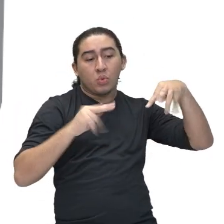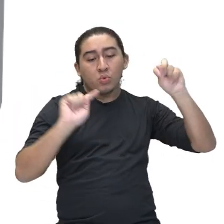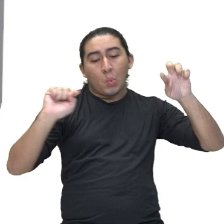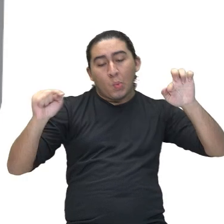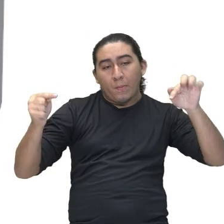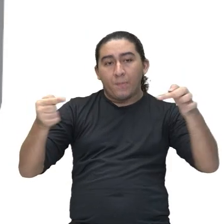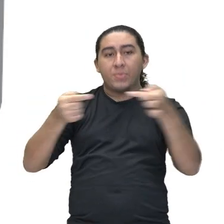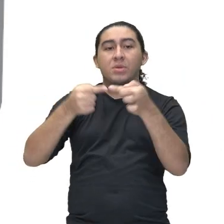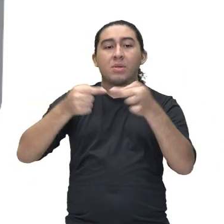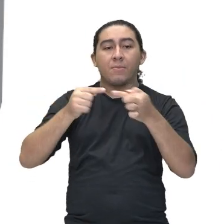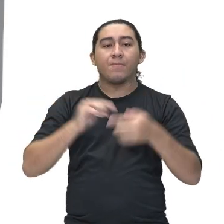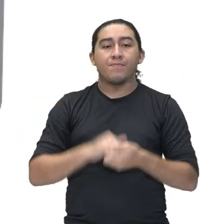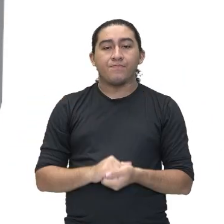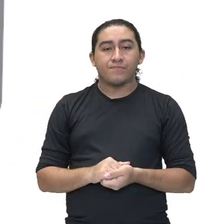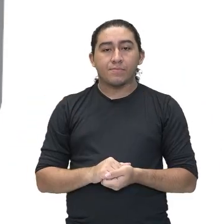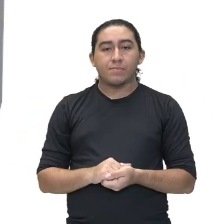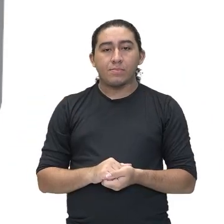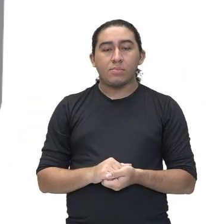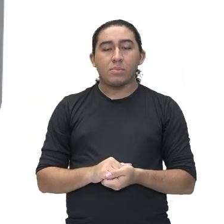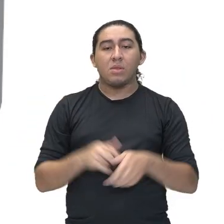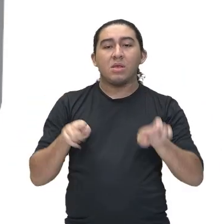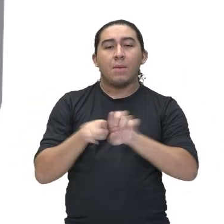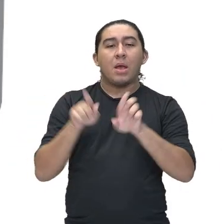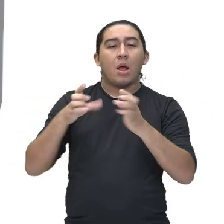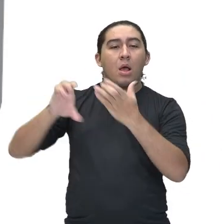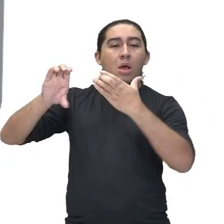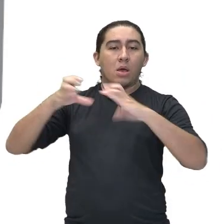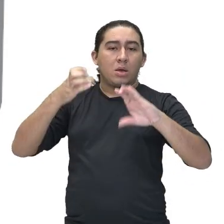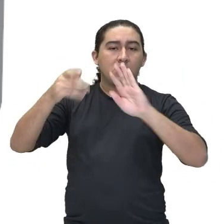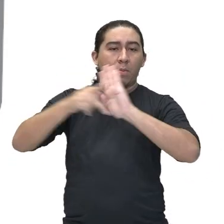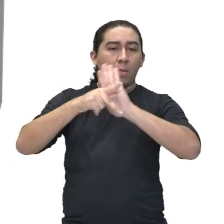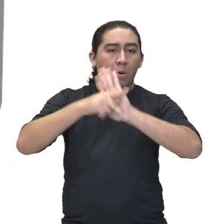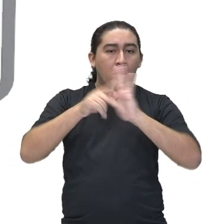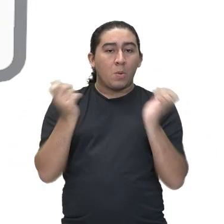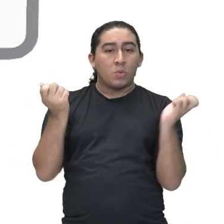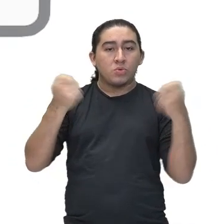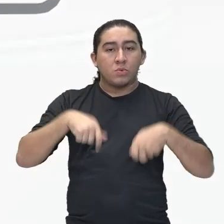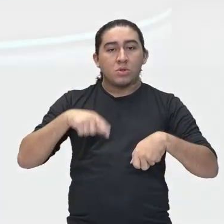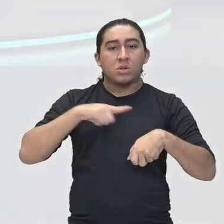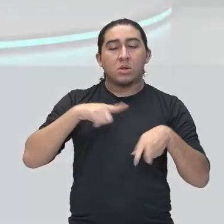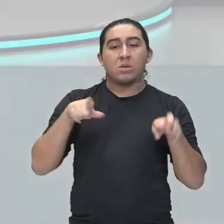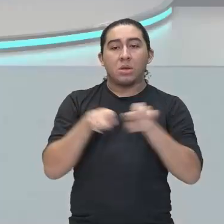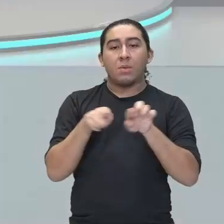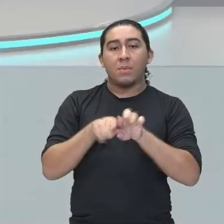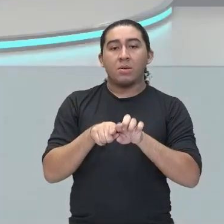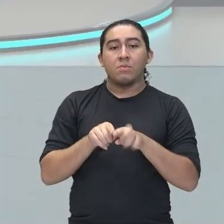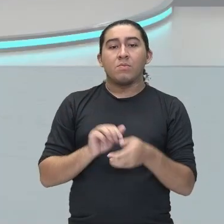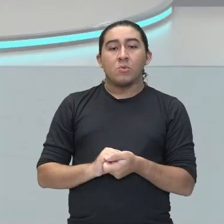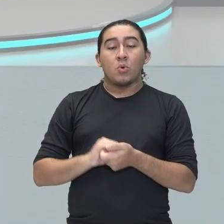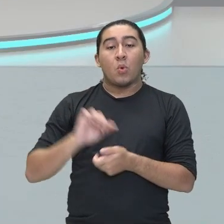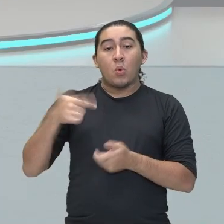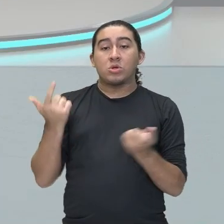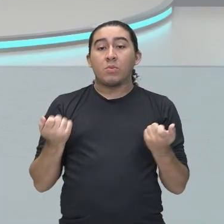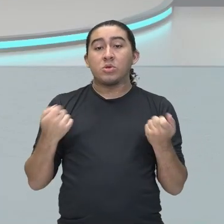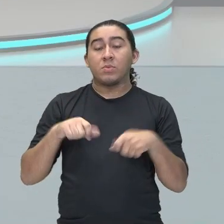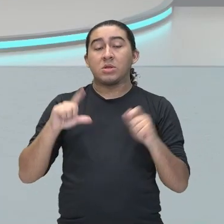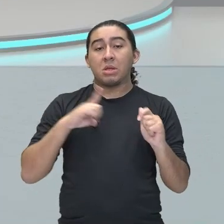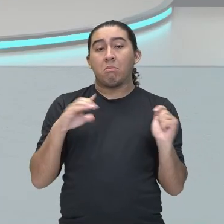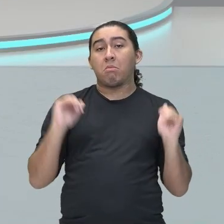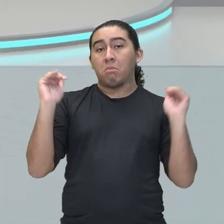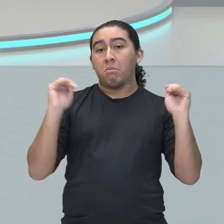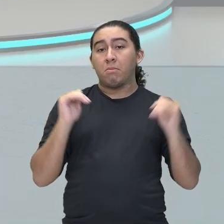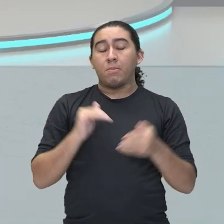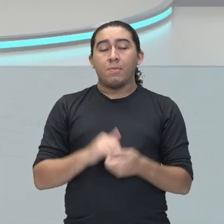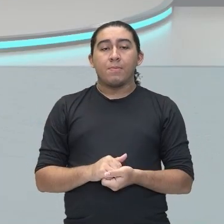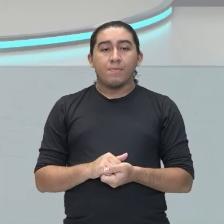Cesse tudo o que a musa antígua canta, que outro valor mais alto se levanta.